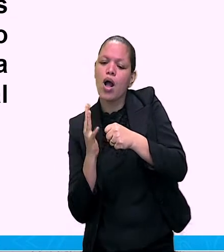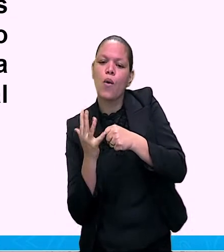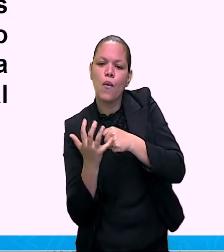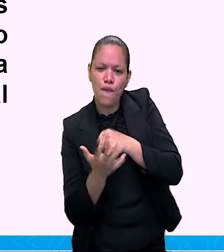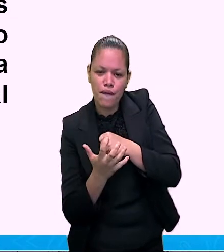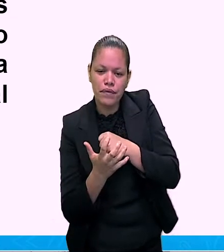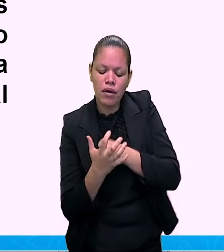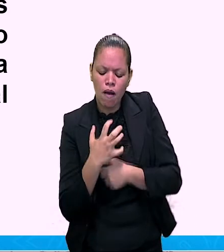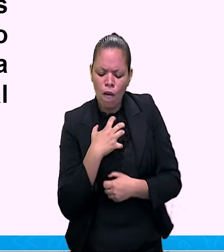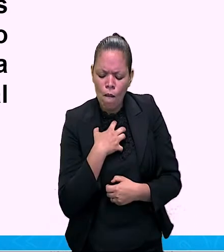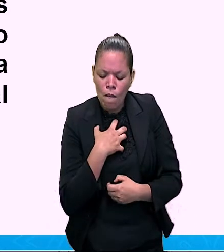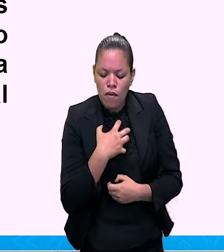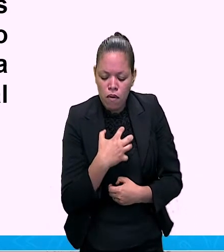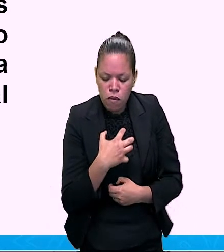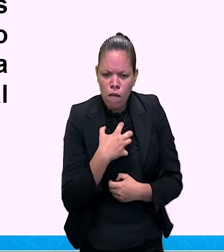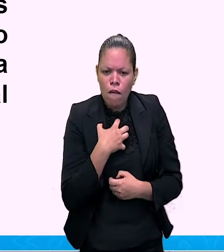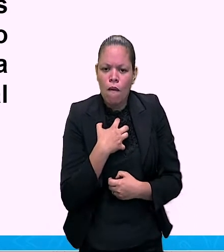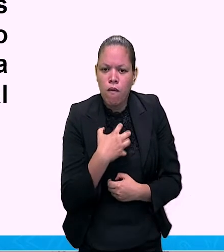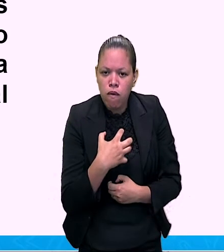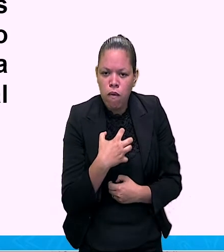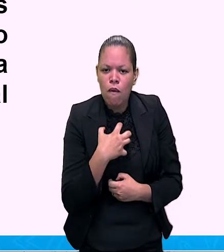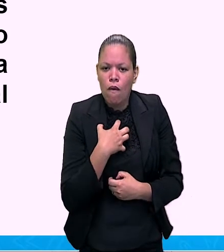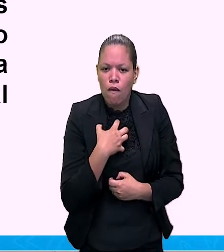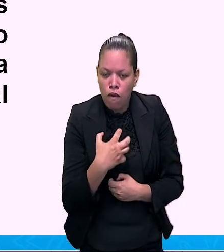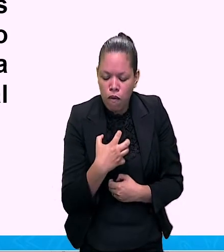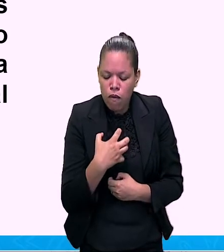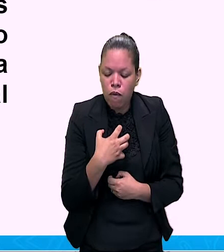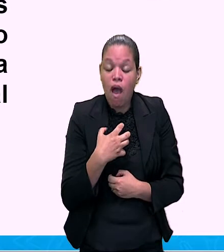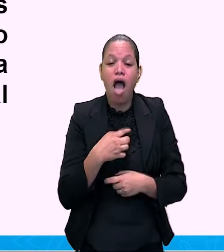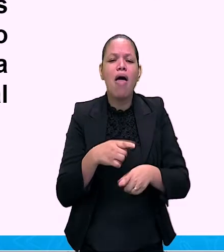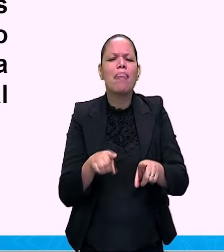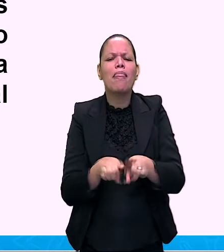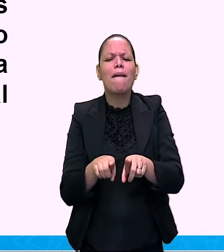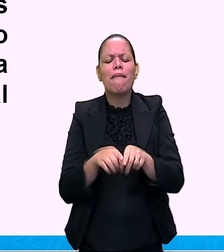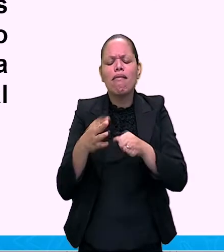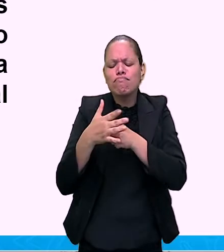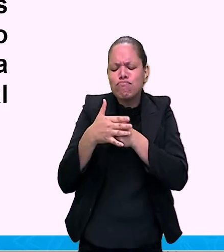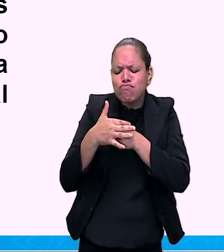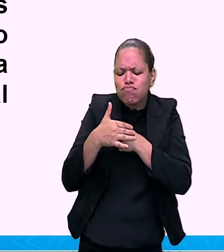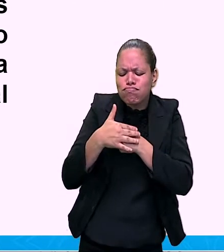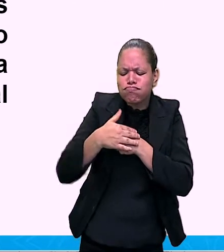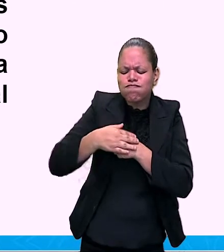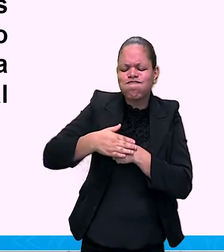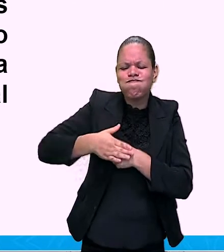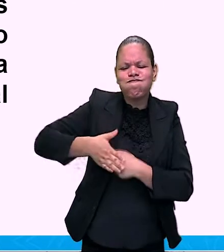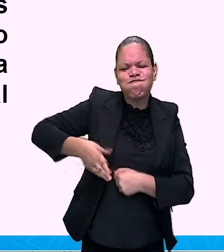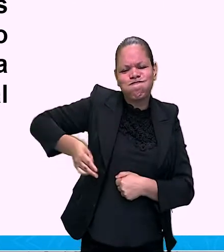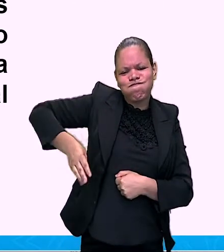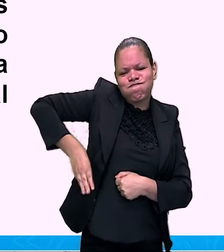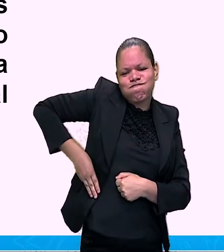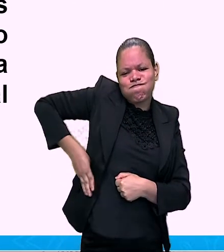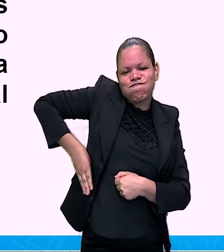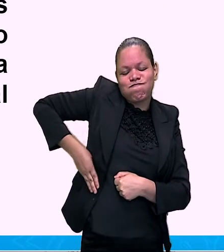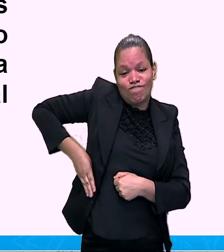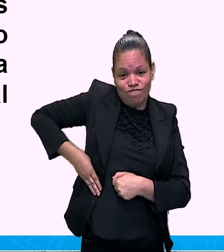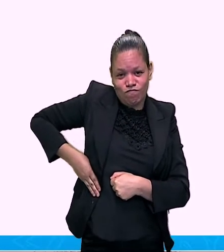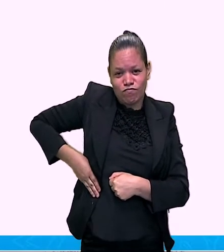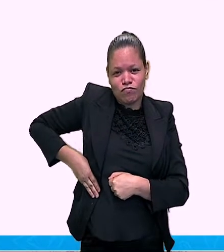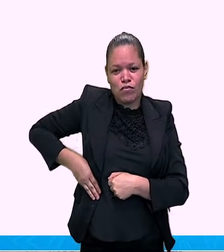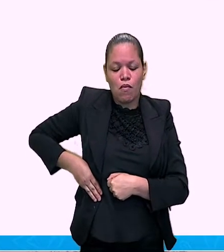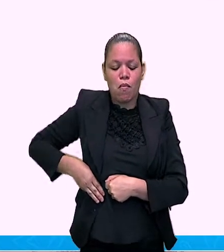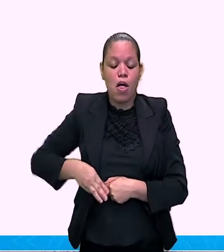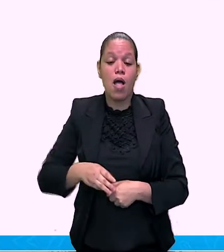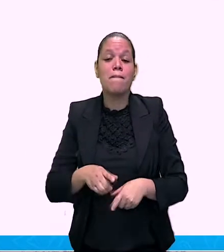insuficiência respiratória, doença renal aguda e insuficiência cardíaca